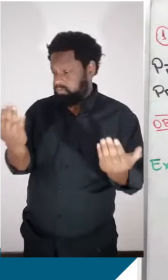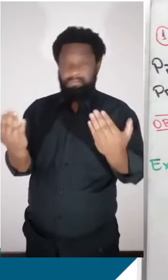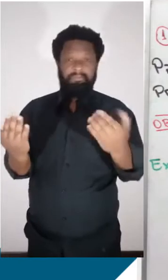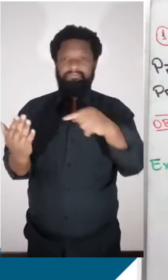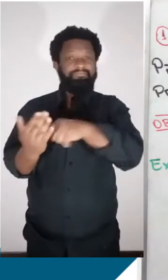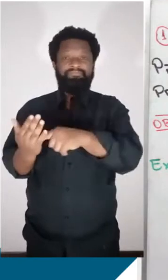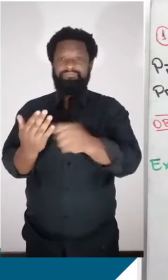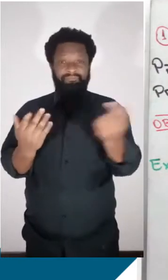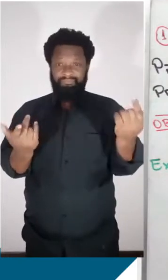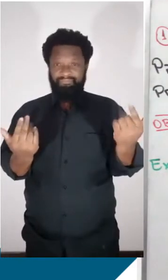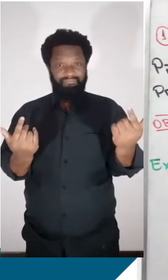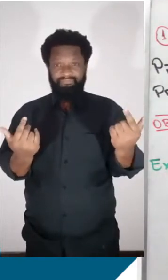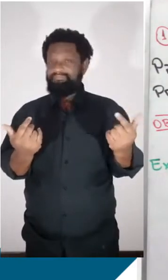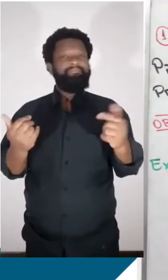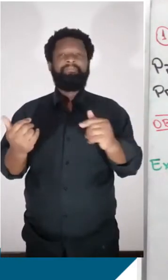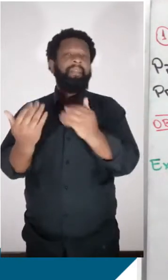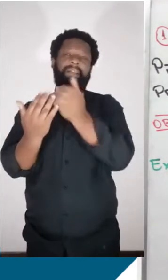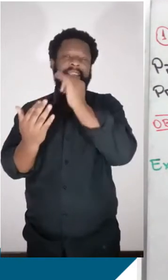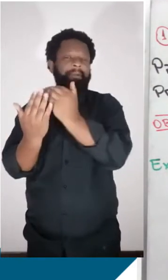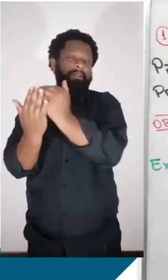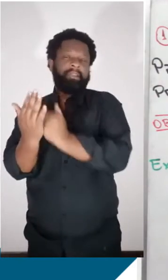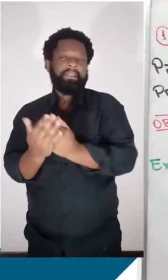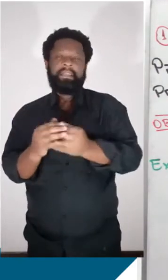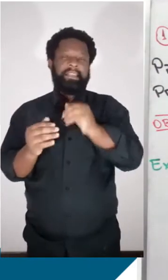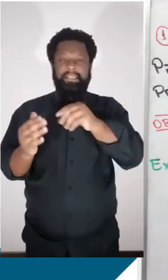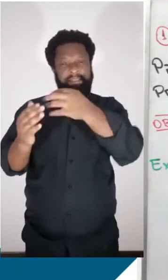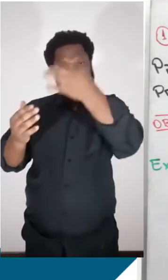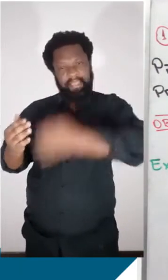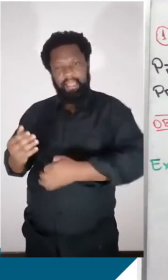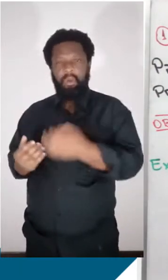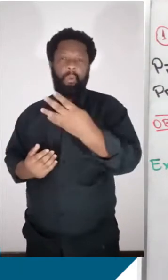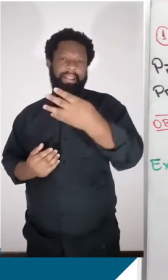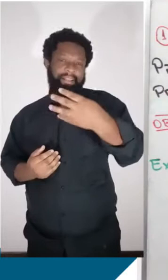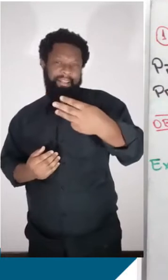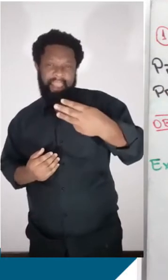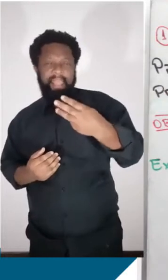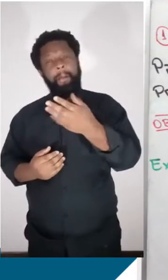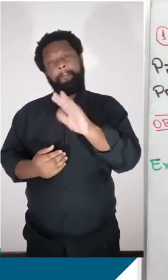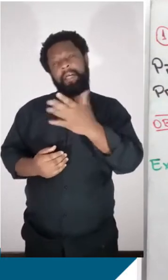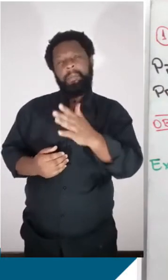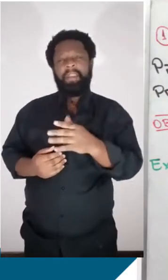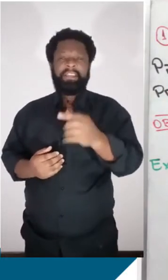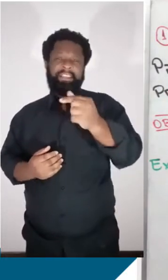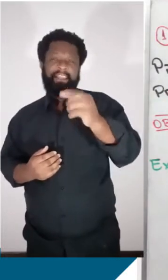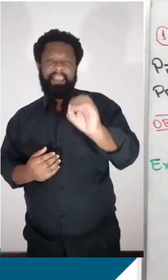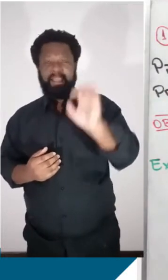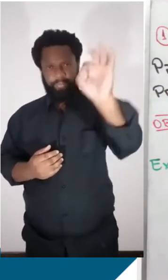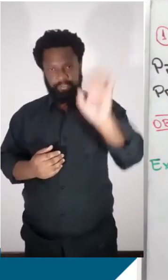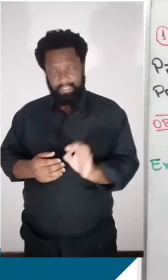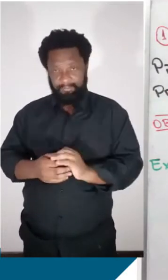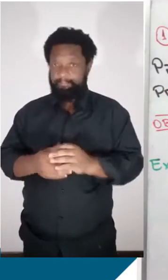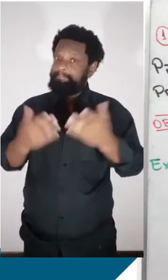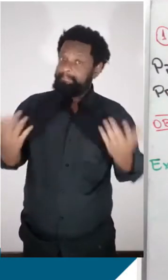e vou ver que meu rendimento não foi 100%. Foi de, sei lá, se eu acertei 43 questões, meu rendimento aí foi de aproximadamente